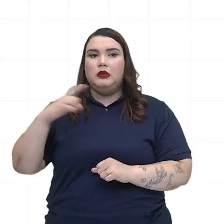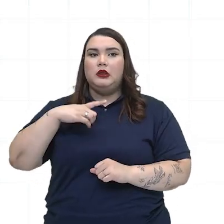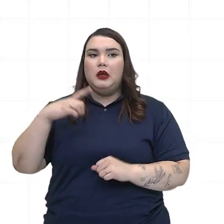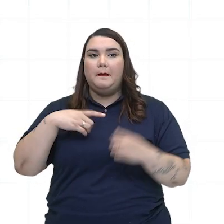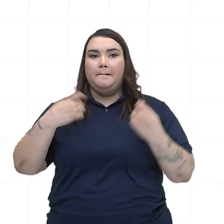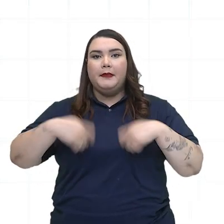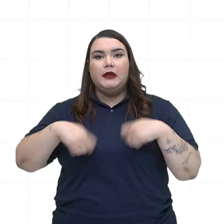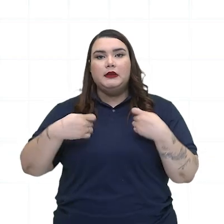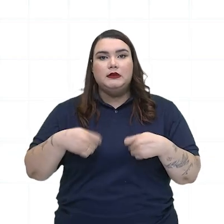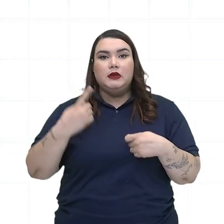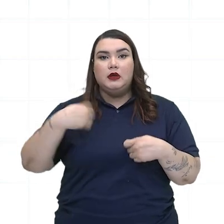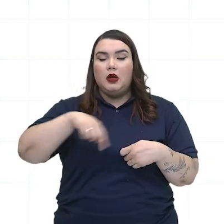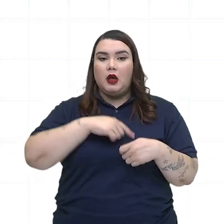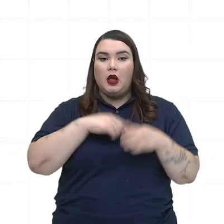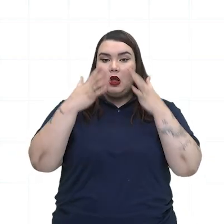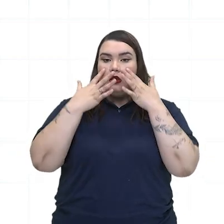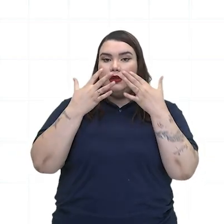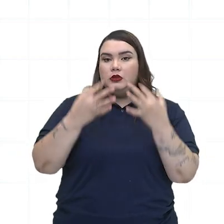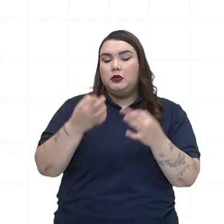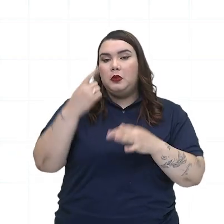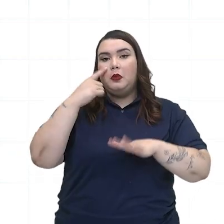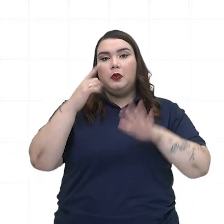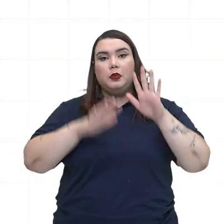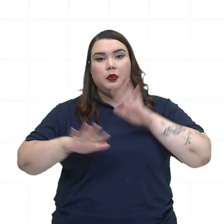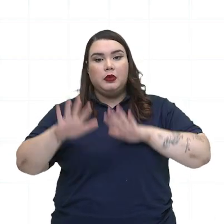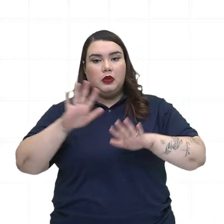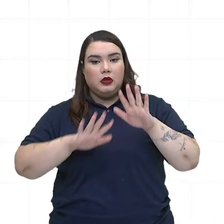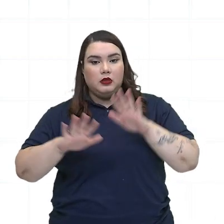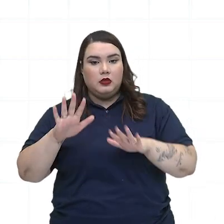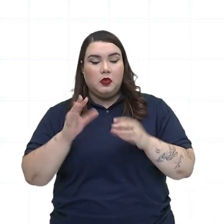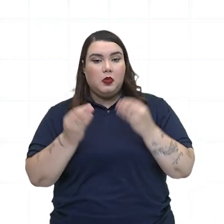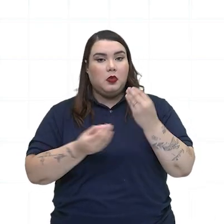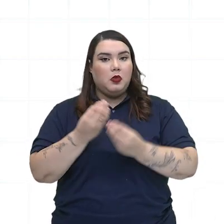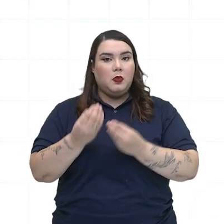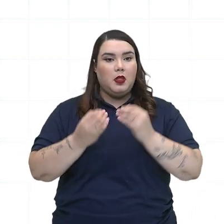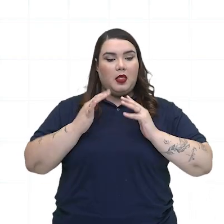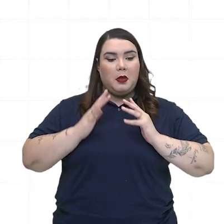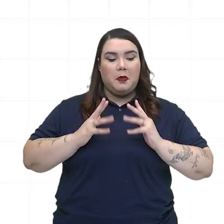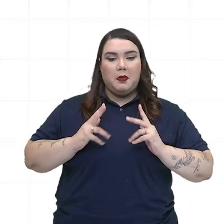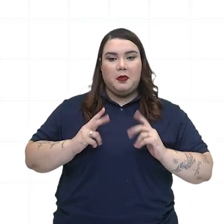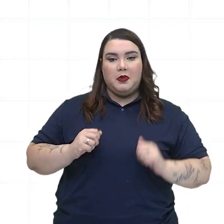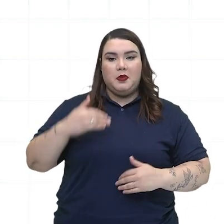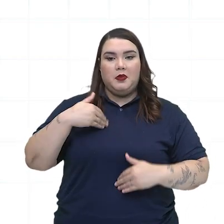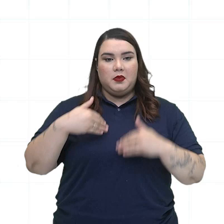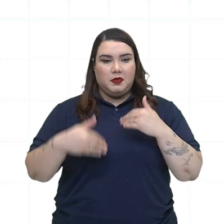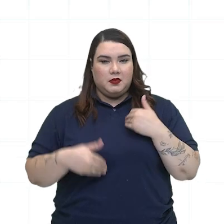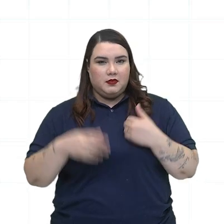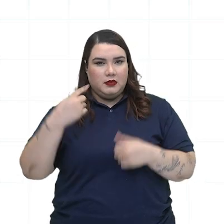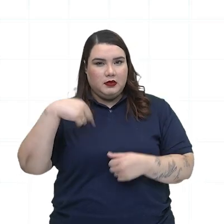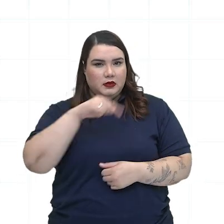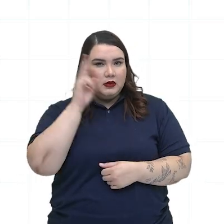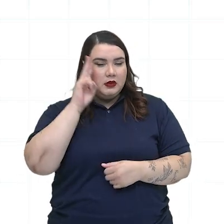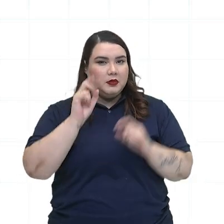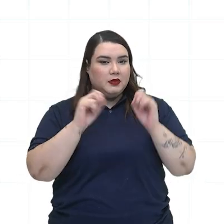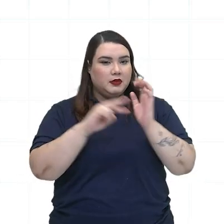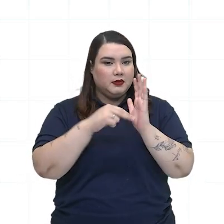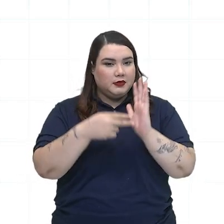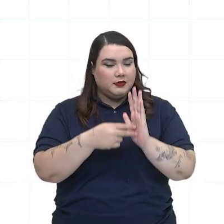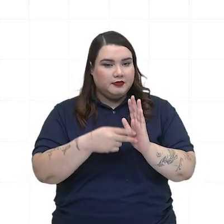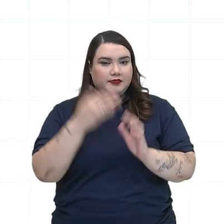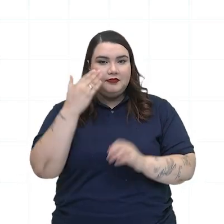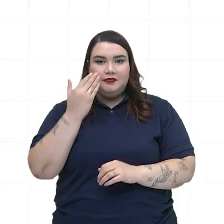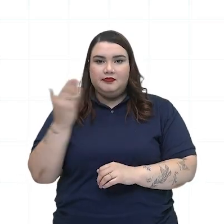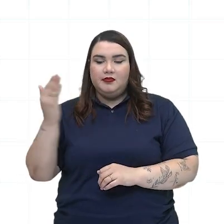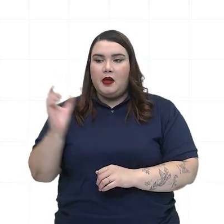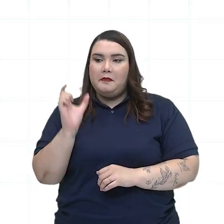nosso cuidado com a nossa higiene. Vocês lembram o que é higiene? Observem aí. É um termo utilizado